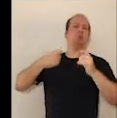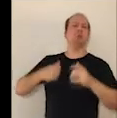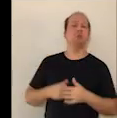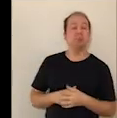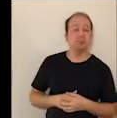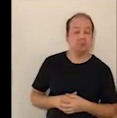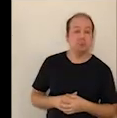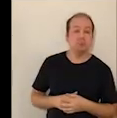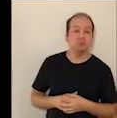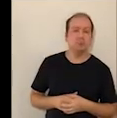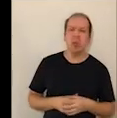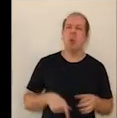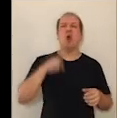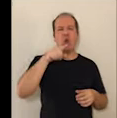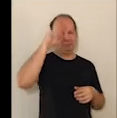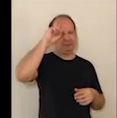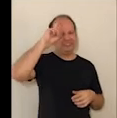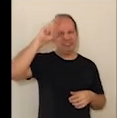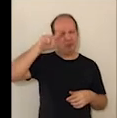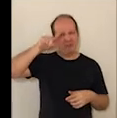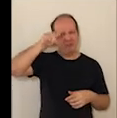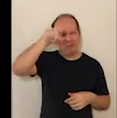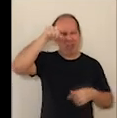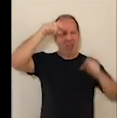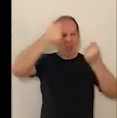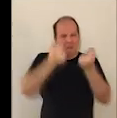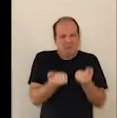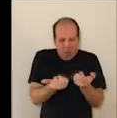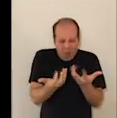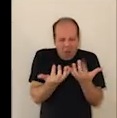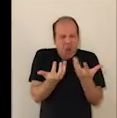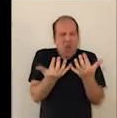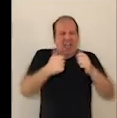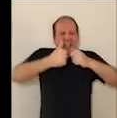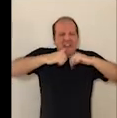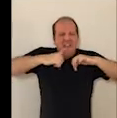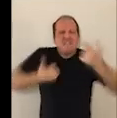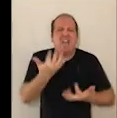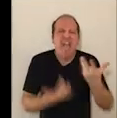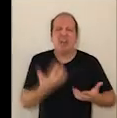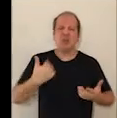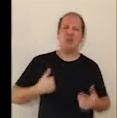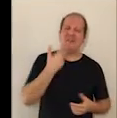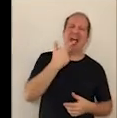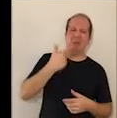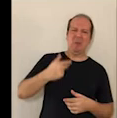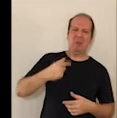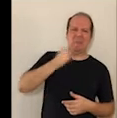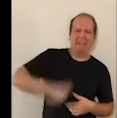negócios? E o senhor vá para as profundas do inferno! Por que diabos todos falam